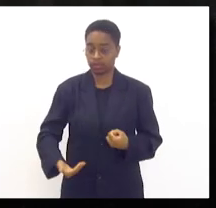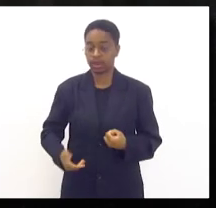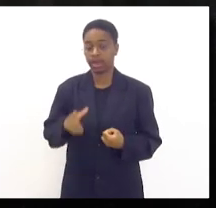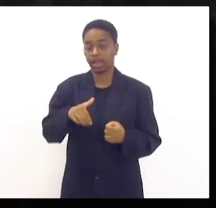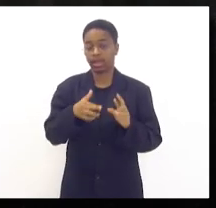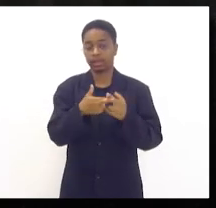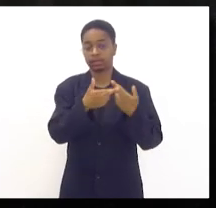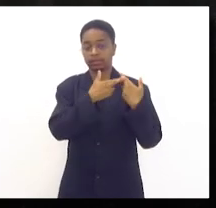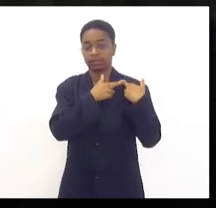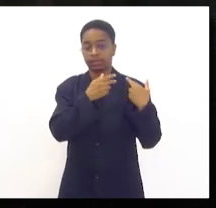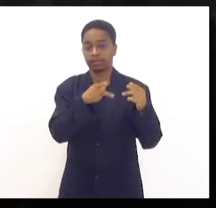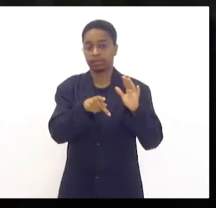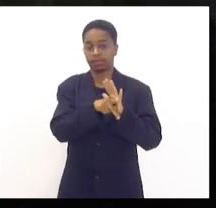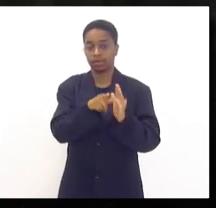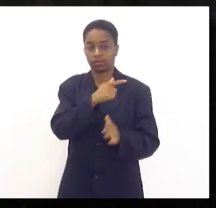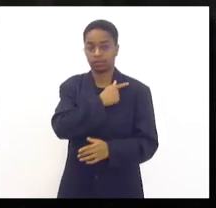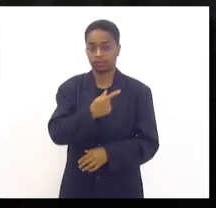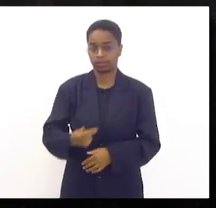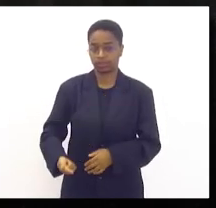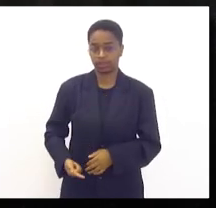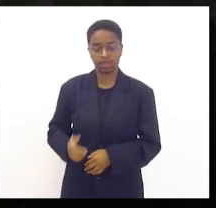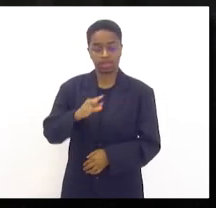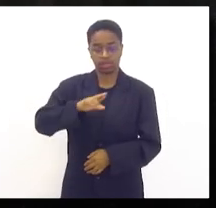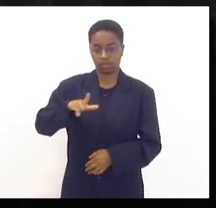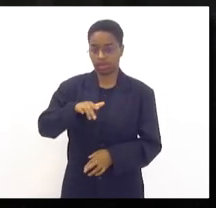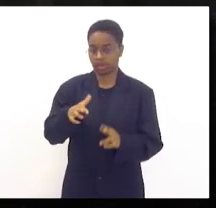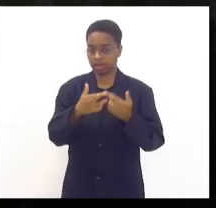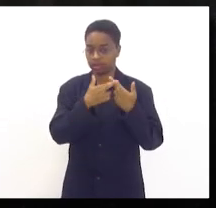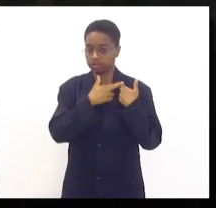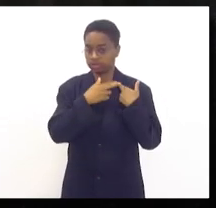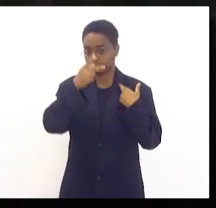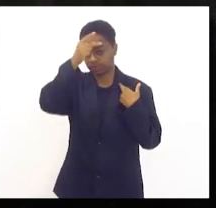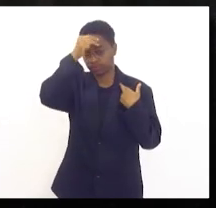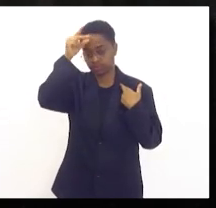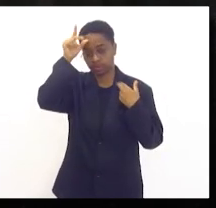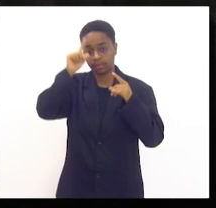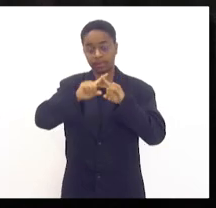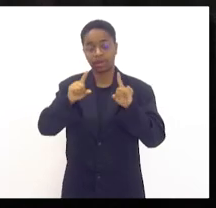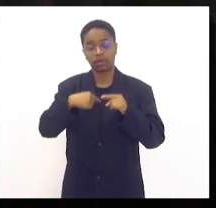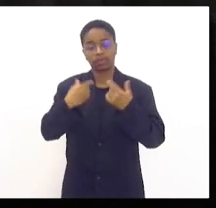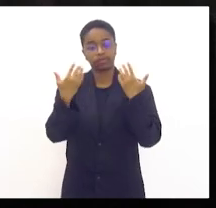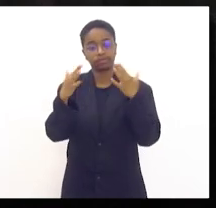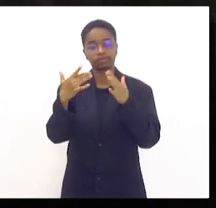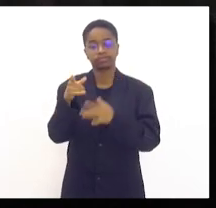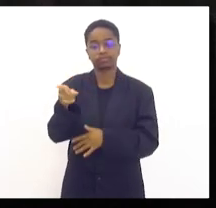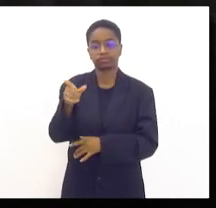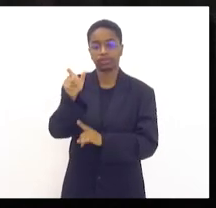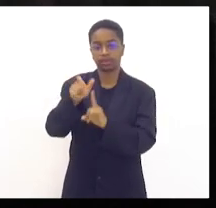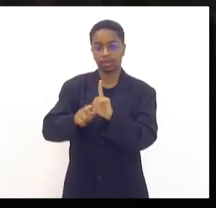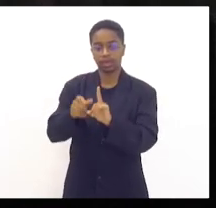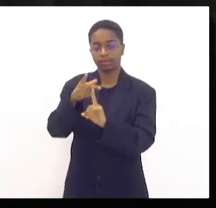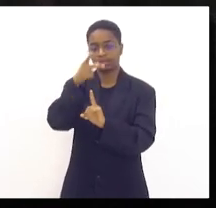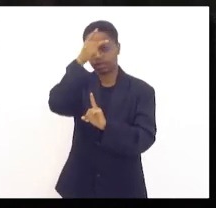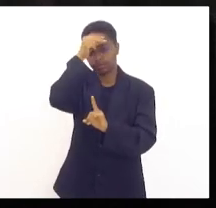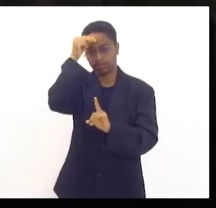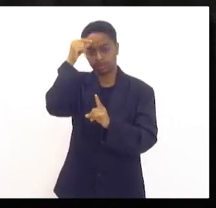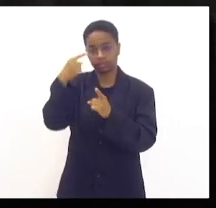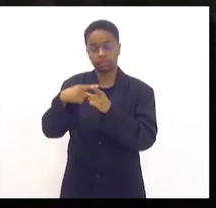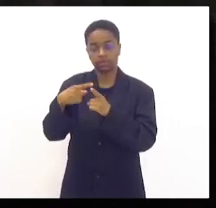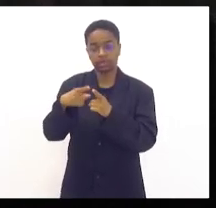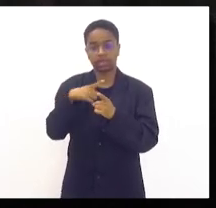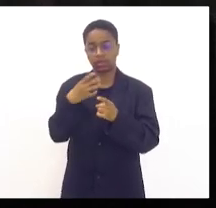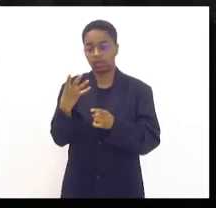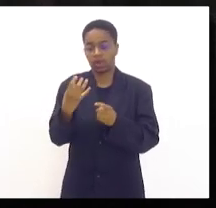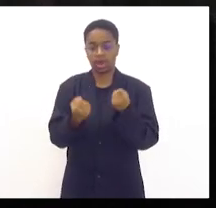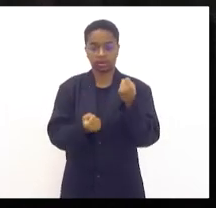né, a responsabilidade no seno da Prefeitura, eu quero aqui parabenizar o prefeito Abraão, que puxou a responsabilidade também para ele, pegou 4